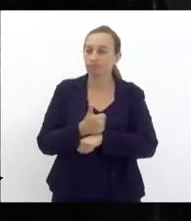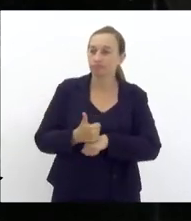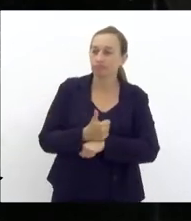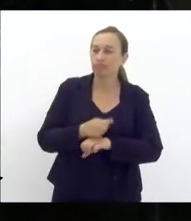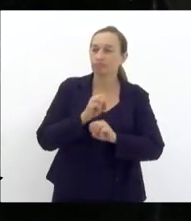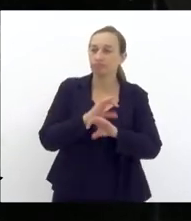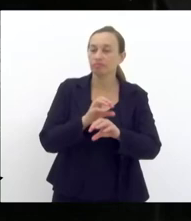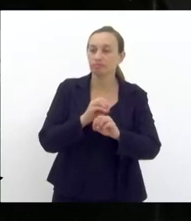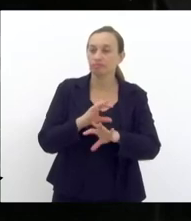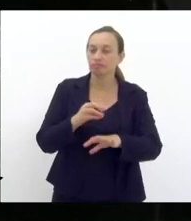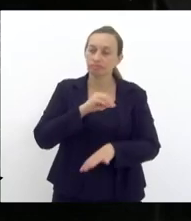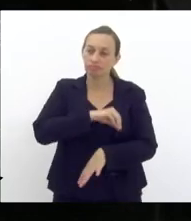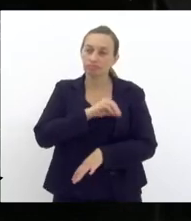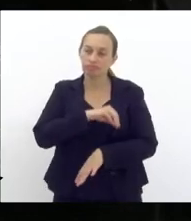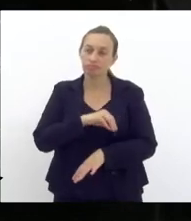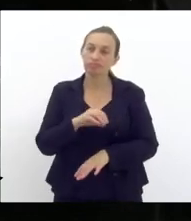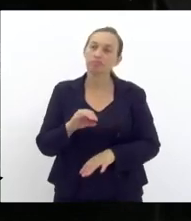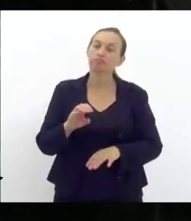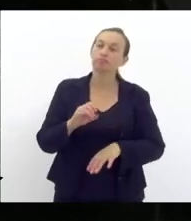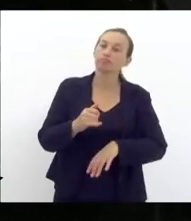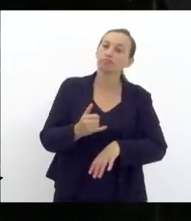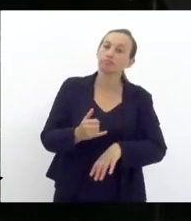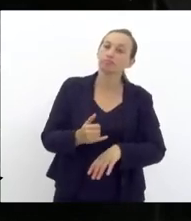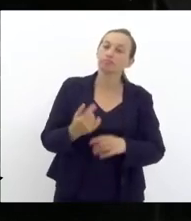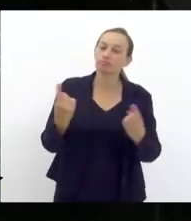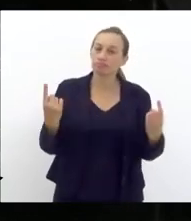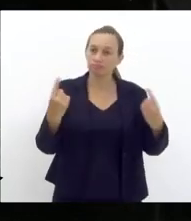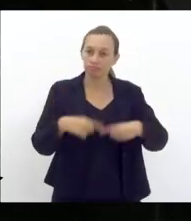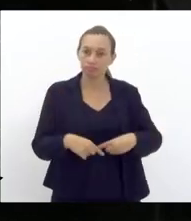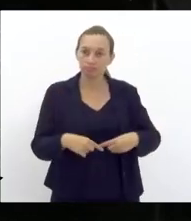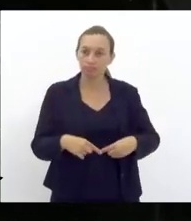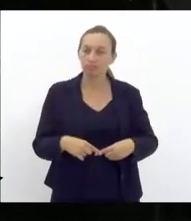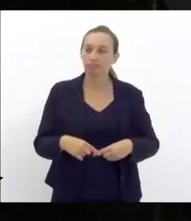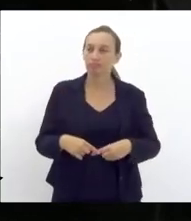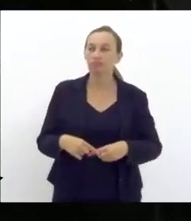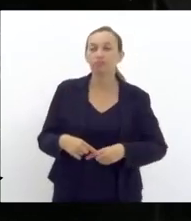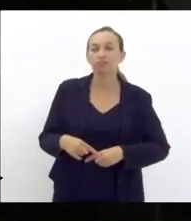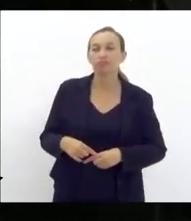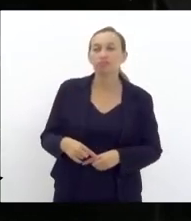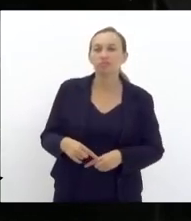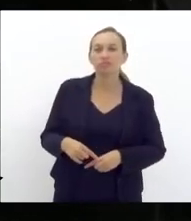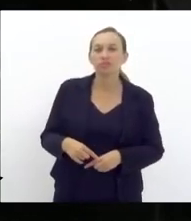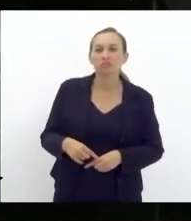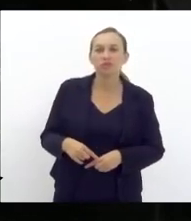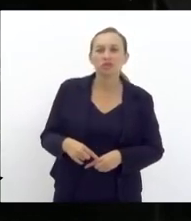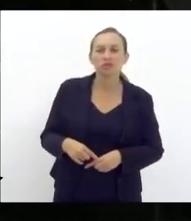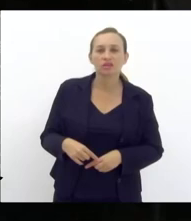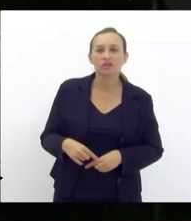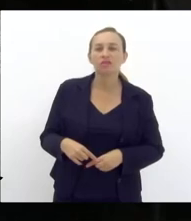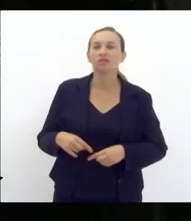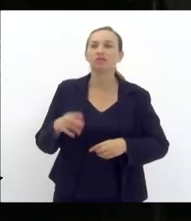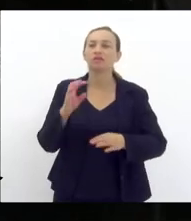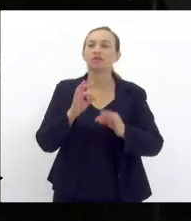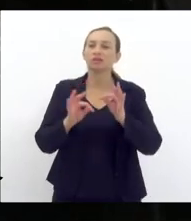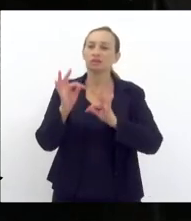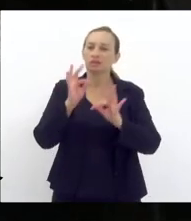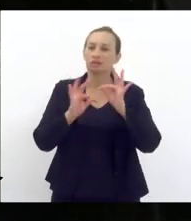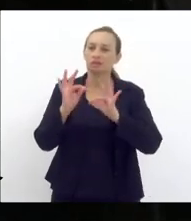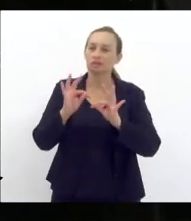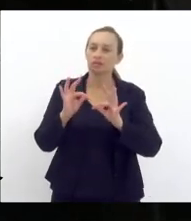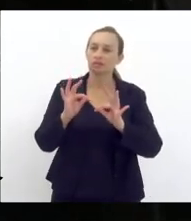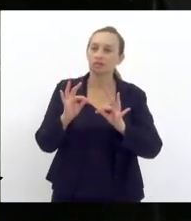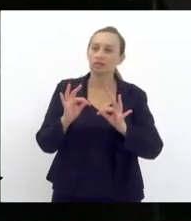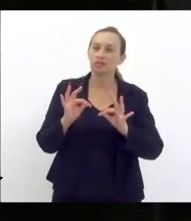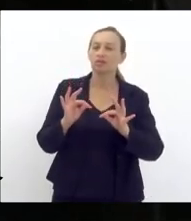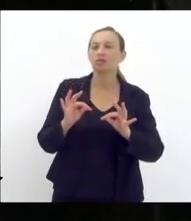recomposição salarial infraestrutura condizente com os desafios postos por uma sociedade cada vez mais conectada e tecnológica e um executivo